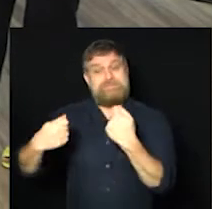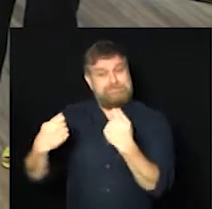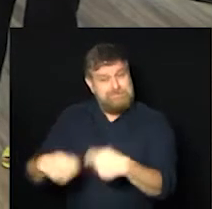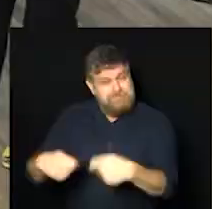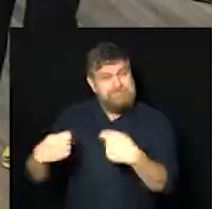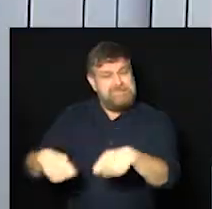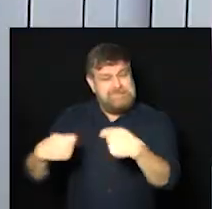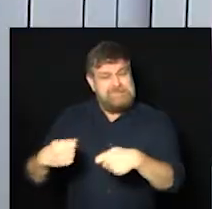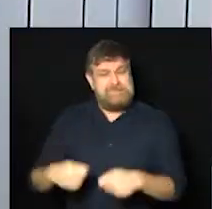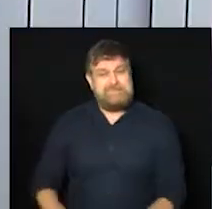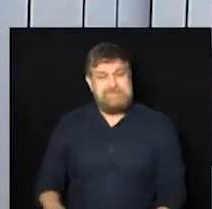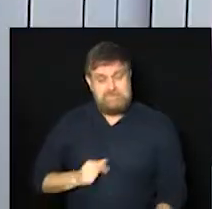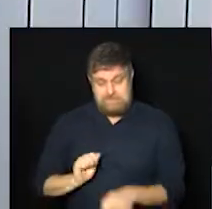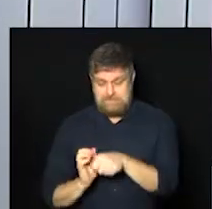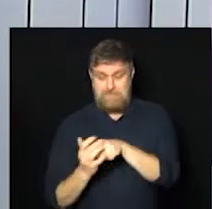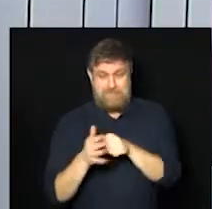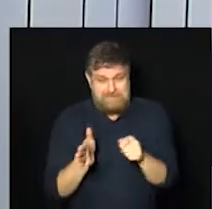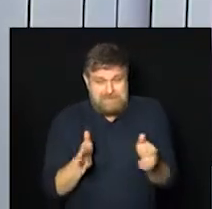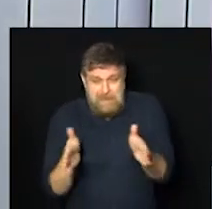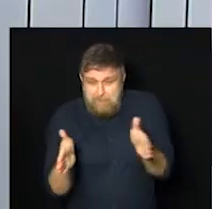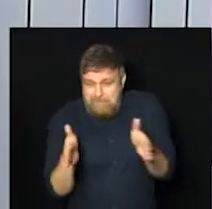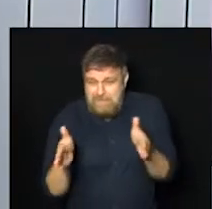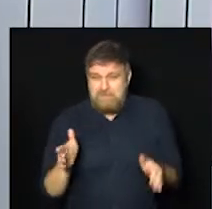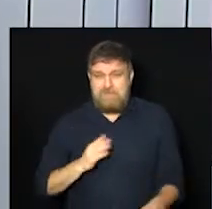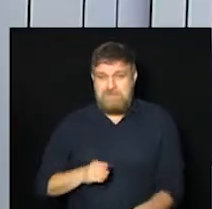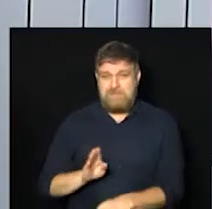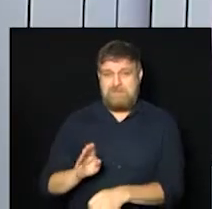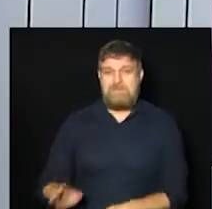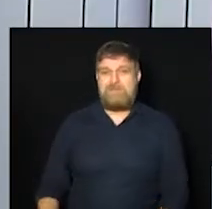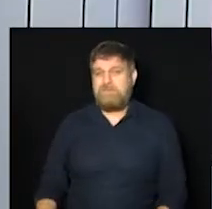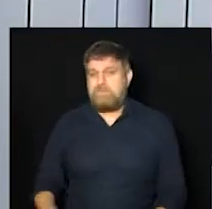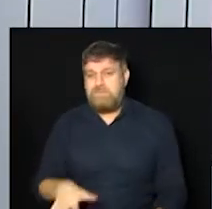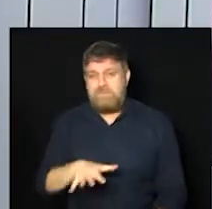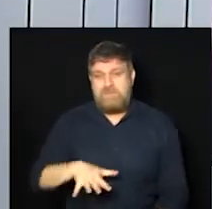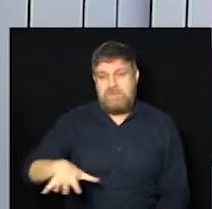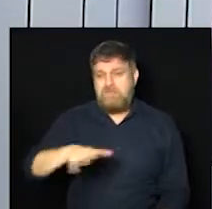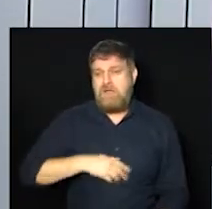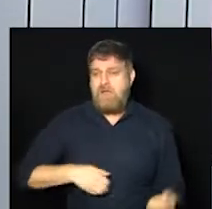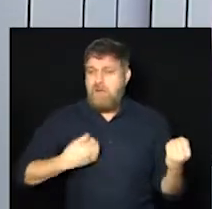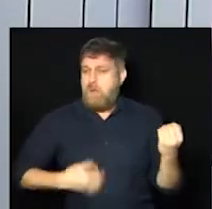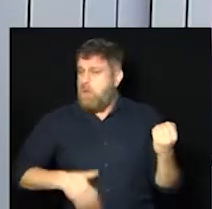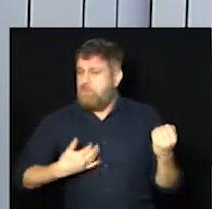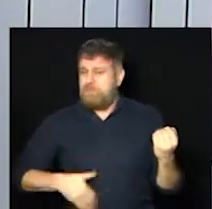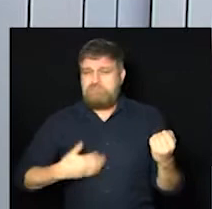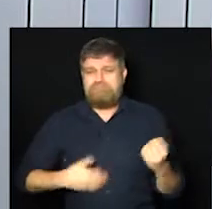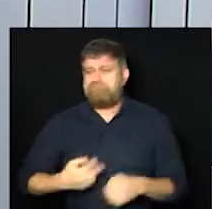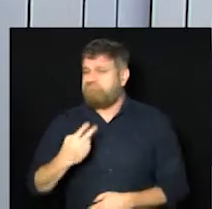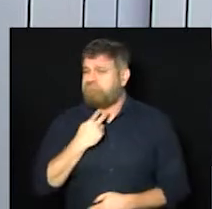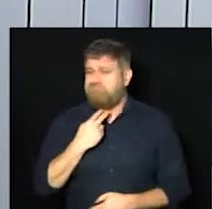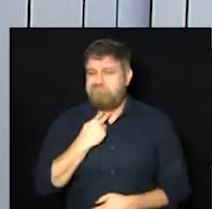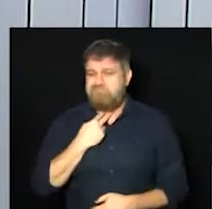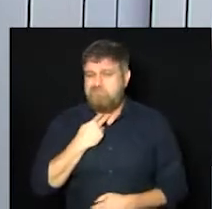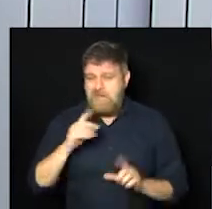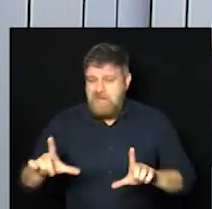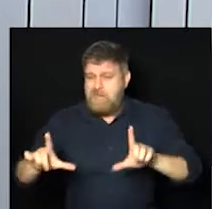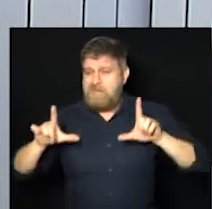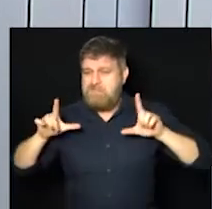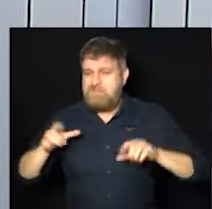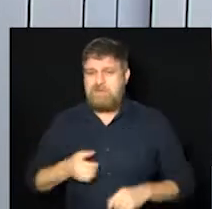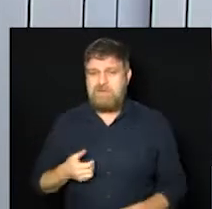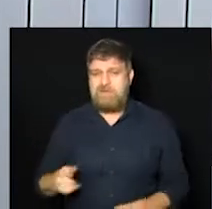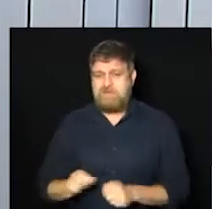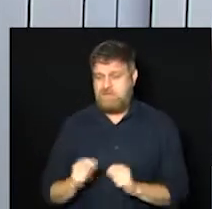nessa fase de pandemia, já que os bares ainda não estão liberados para as músicas, já que os artistas não podem ter a